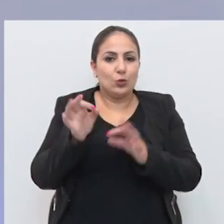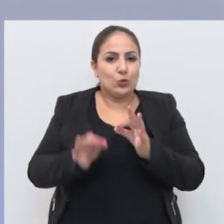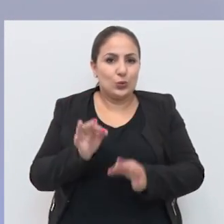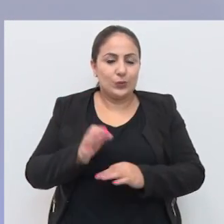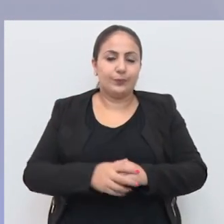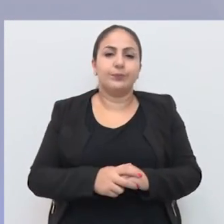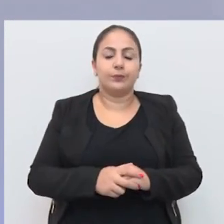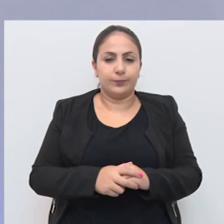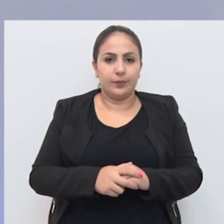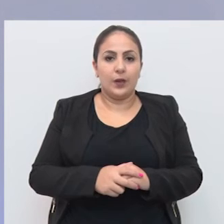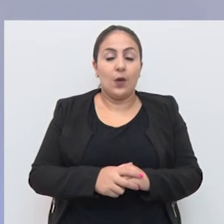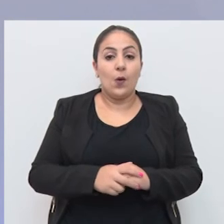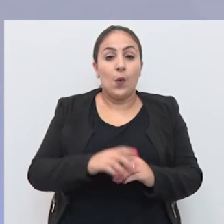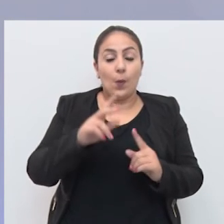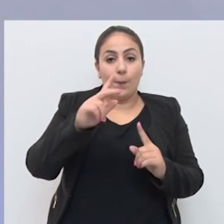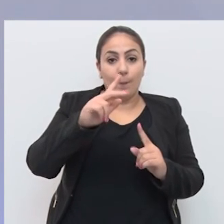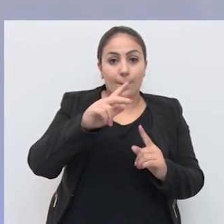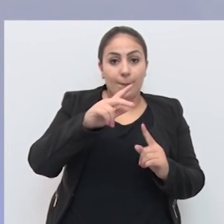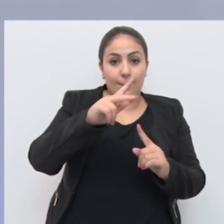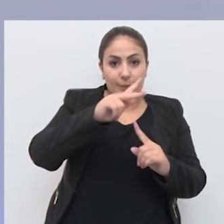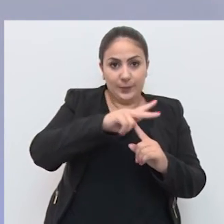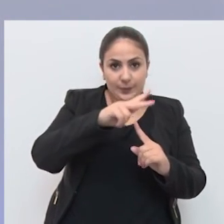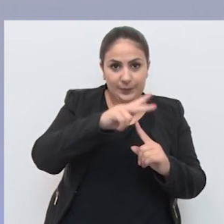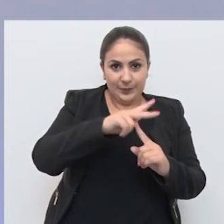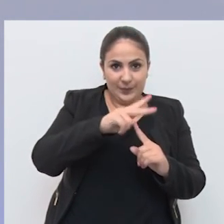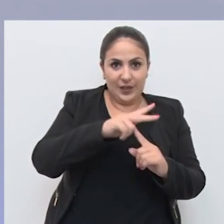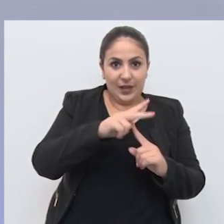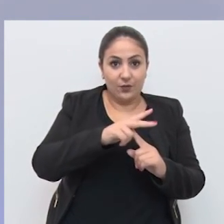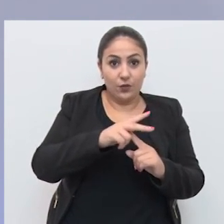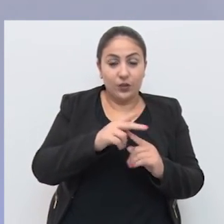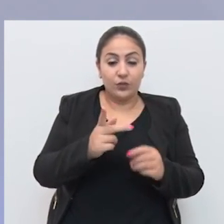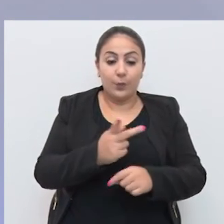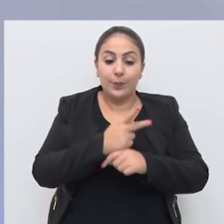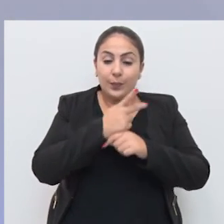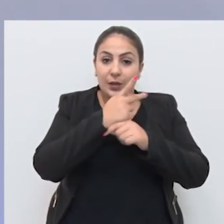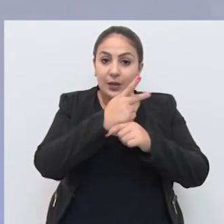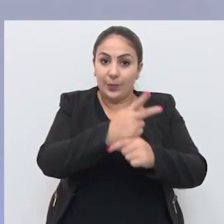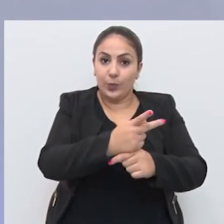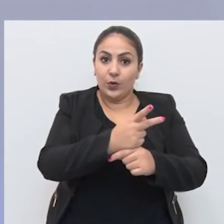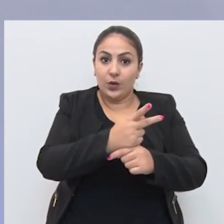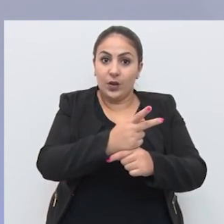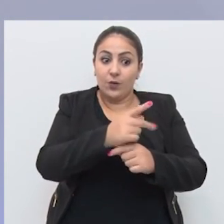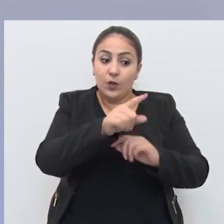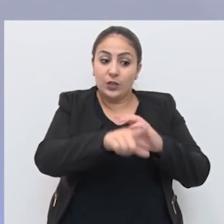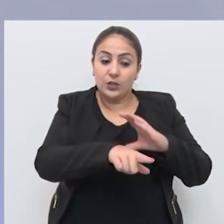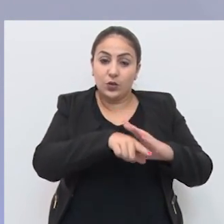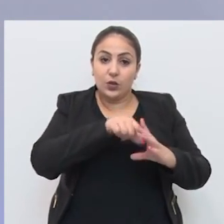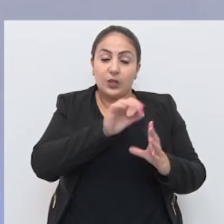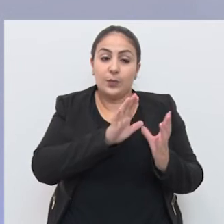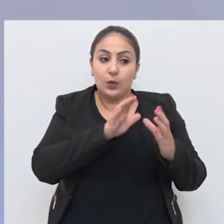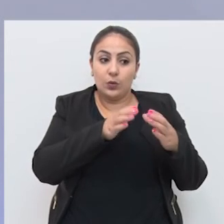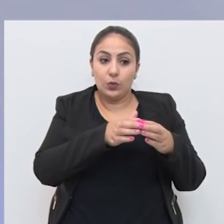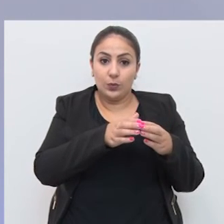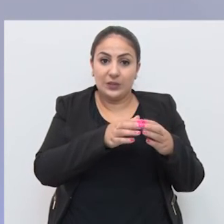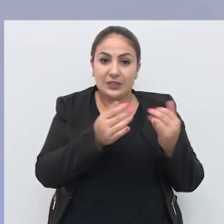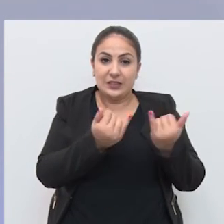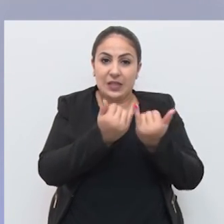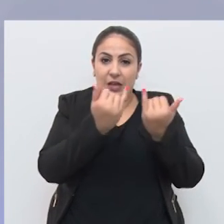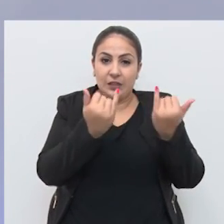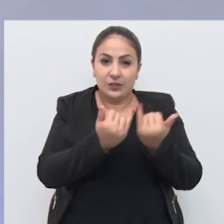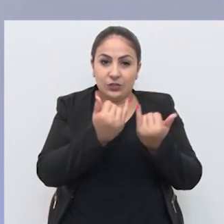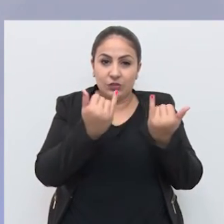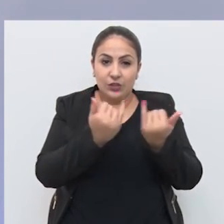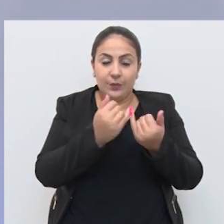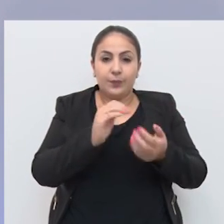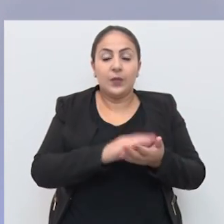Gari foi indicado ao Prêmio Obra do Ano do ArcDaily Brasil. A seleção foi feita pela equipe do site